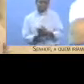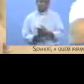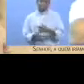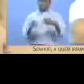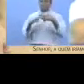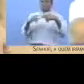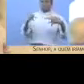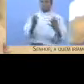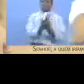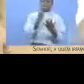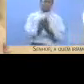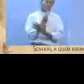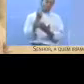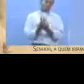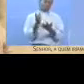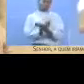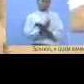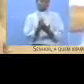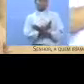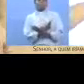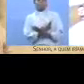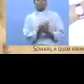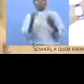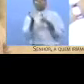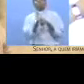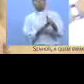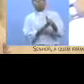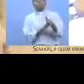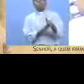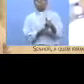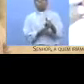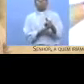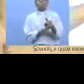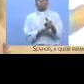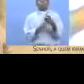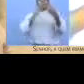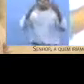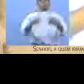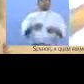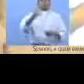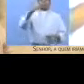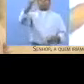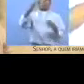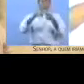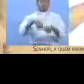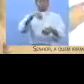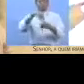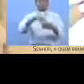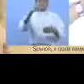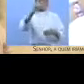gosta. Que lugar Deus está ocupando na sua vida? Eu queria que você pensasse hoje, se eu